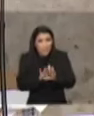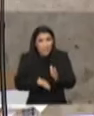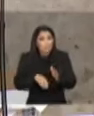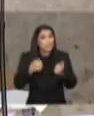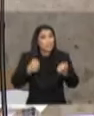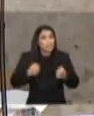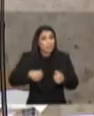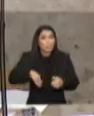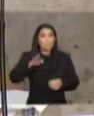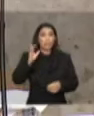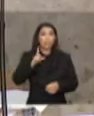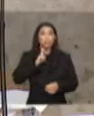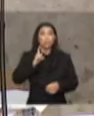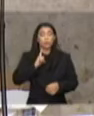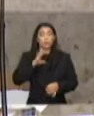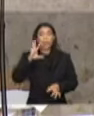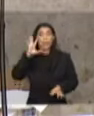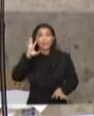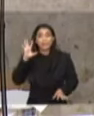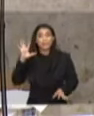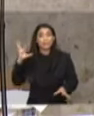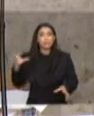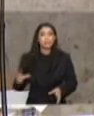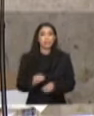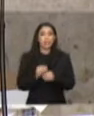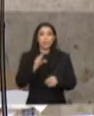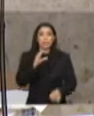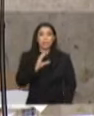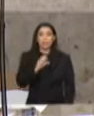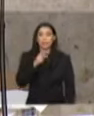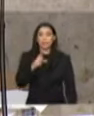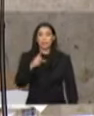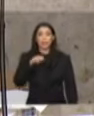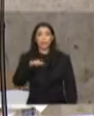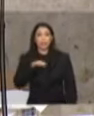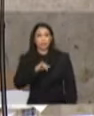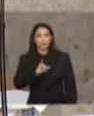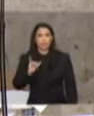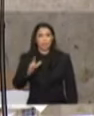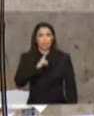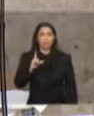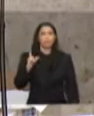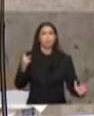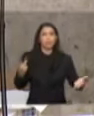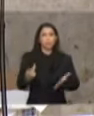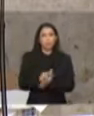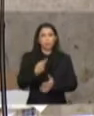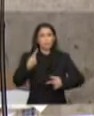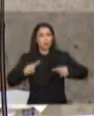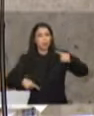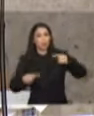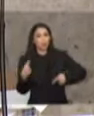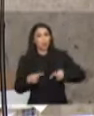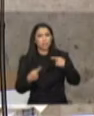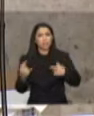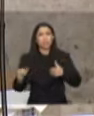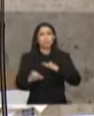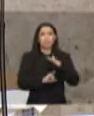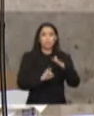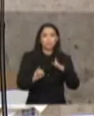avaliar as conclusões da cpmi acerca dos fatores político